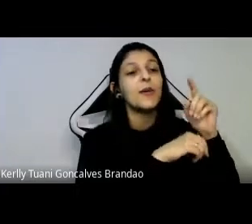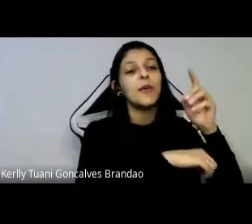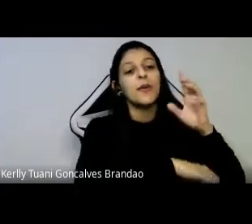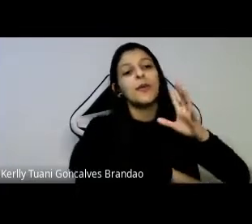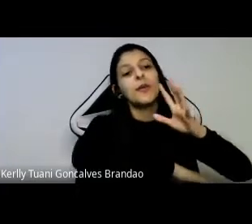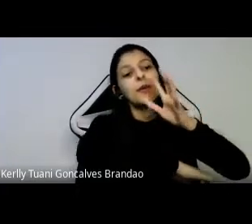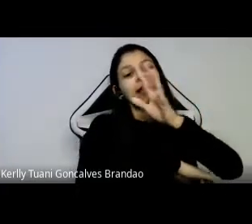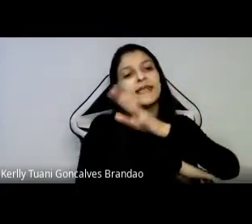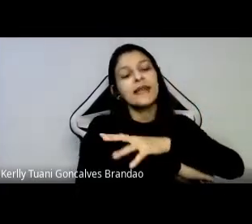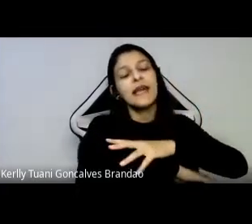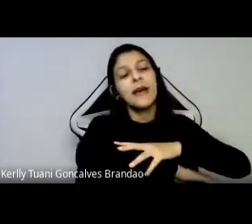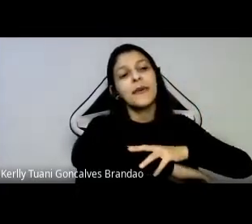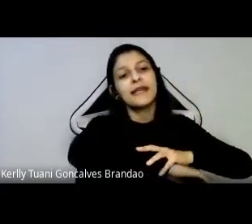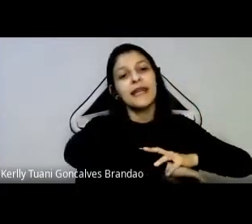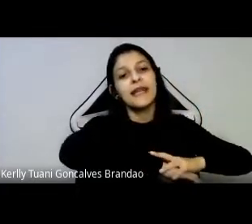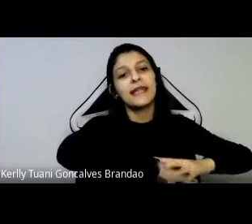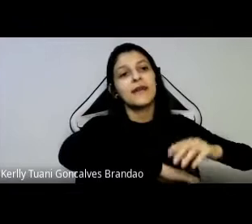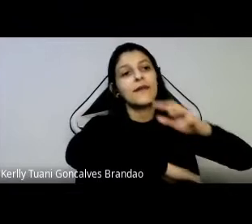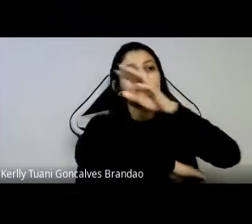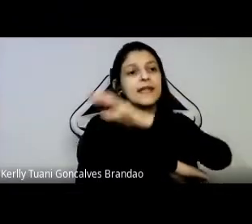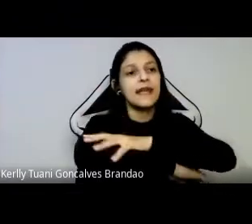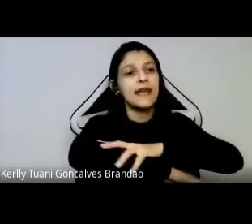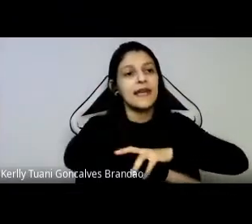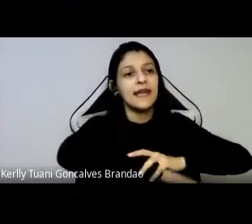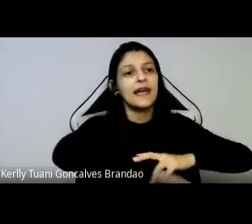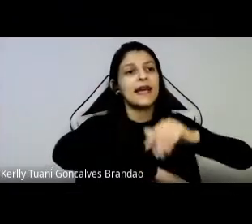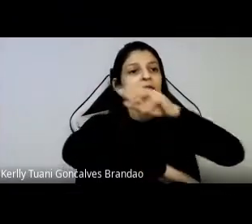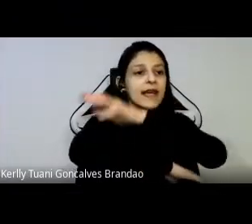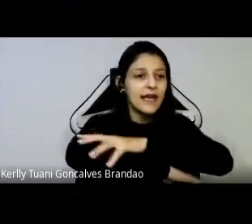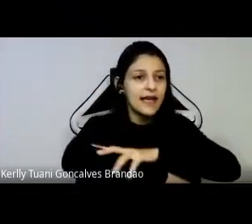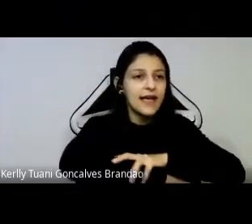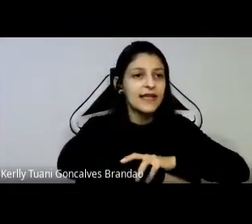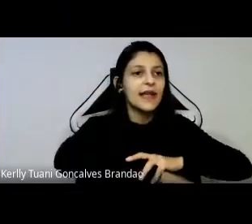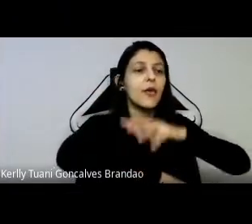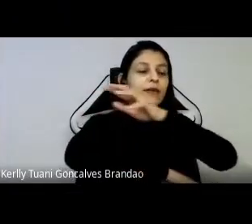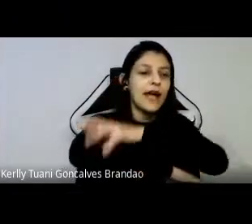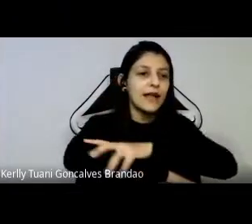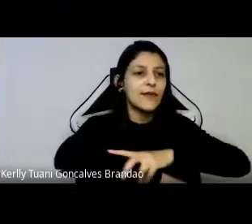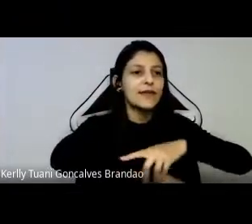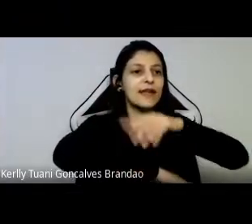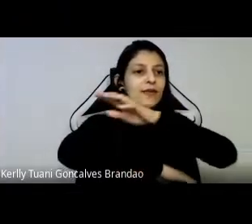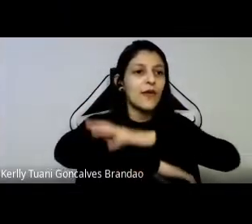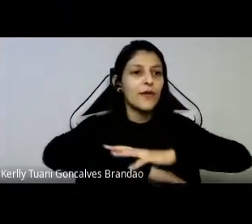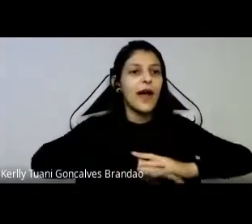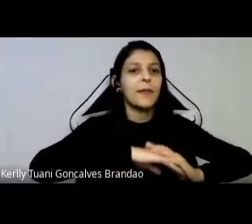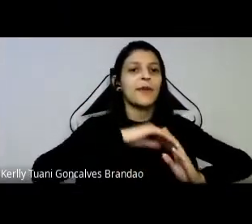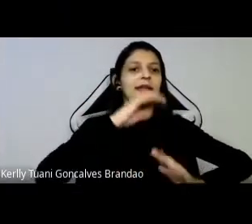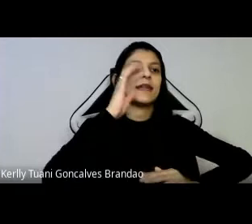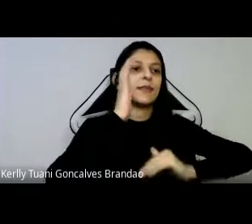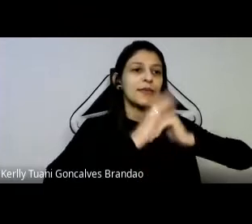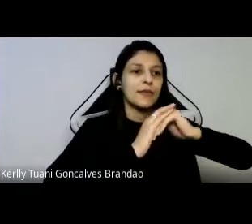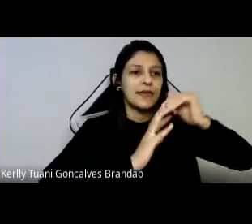É o desenho que representa você ter contato, você escovar,